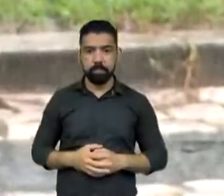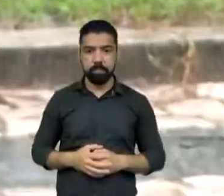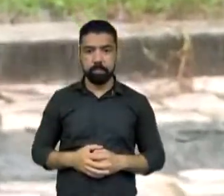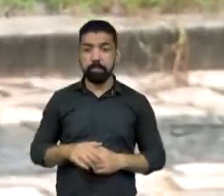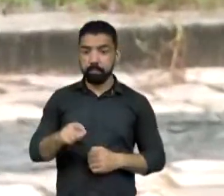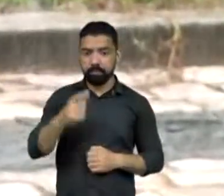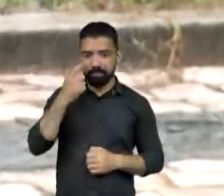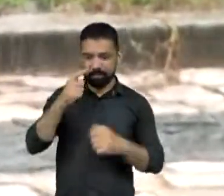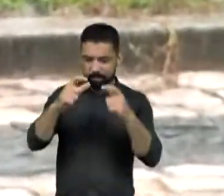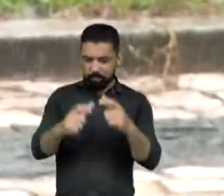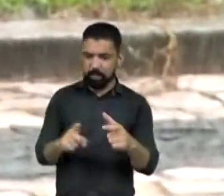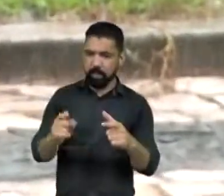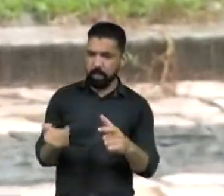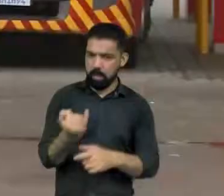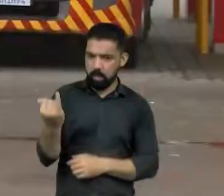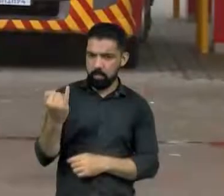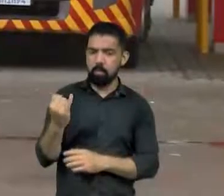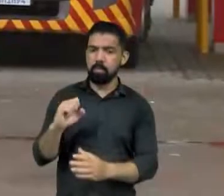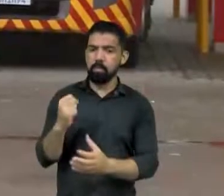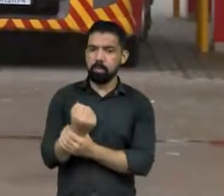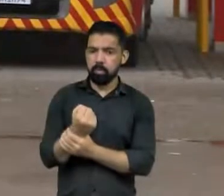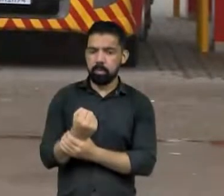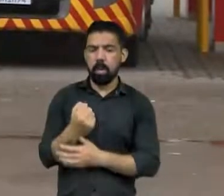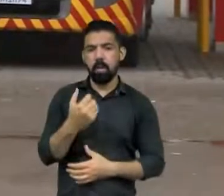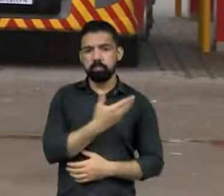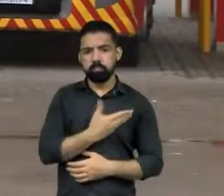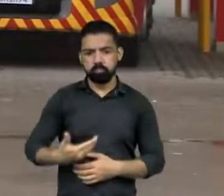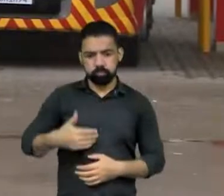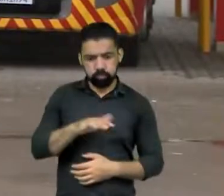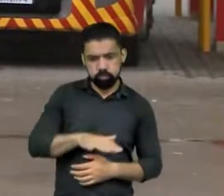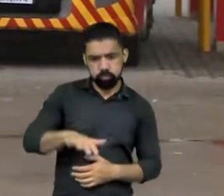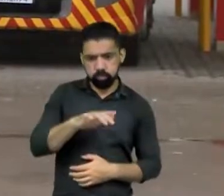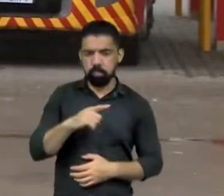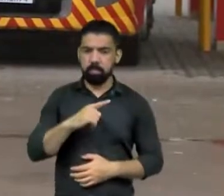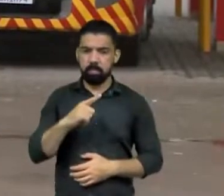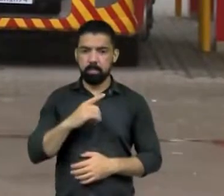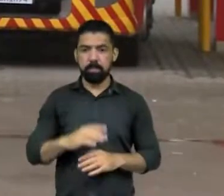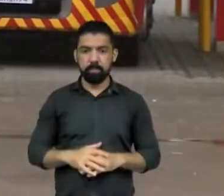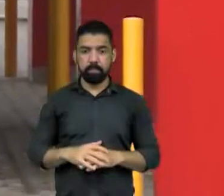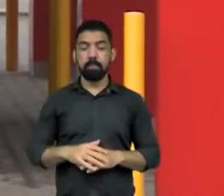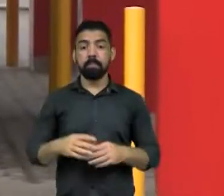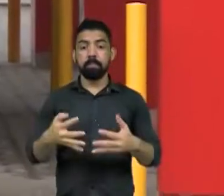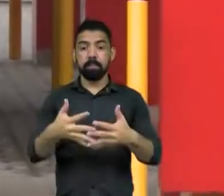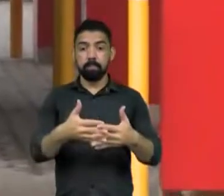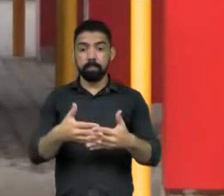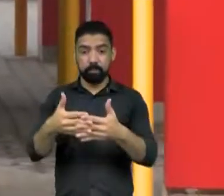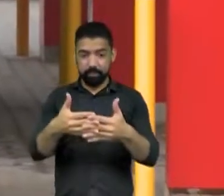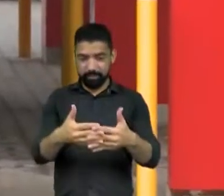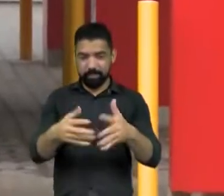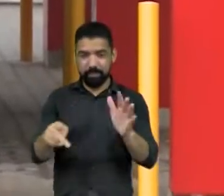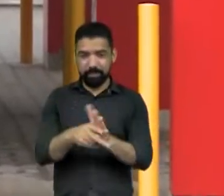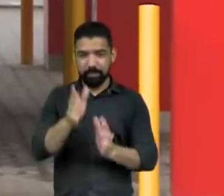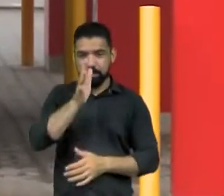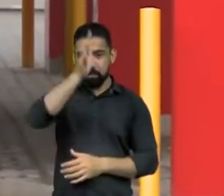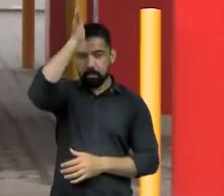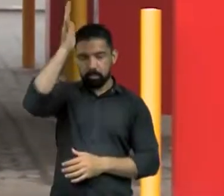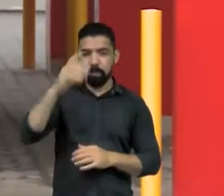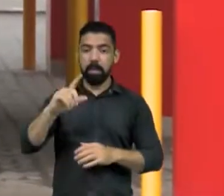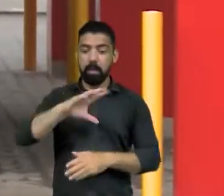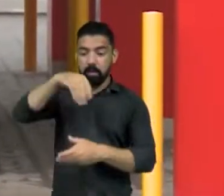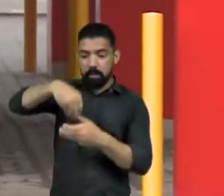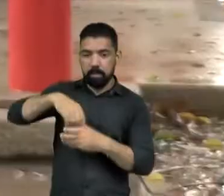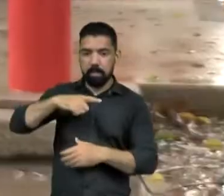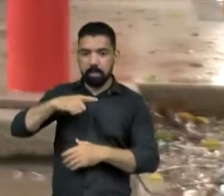importantes equipamentos de segurança pública. As viaturas dos bombeiros atuando para apagar incêndios têm um tanque interno com